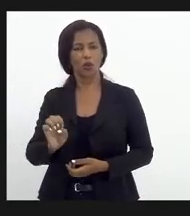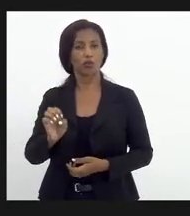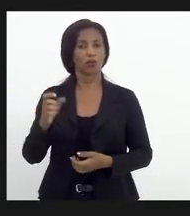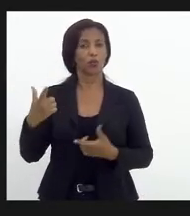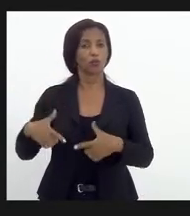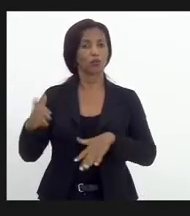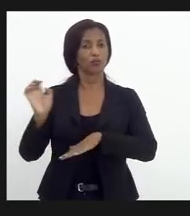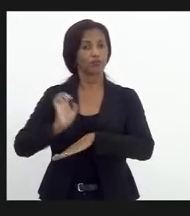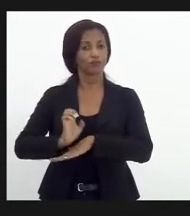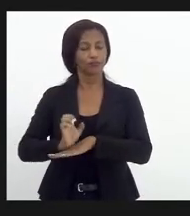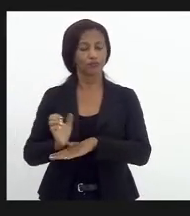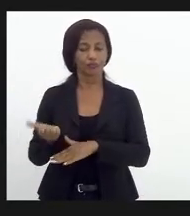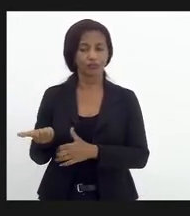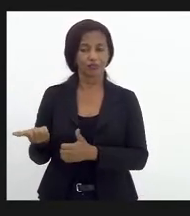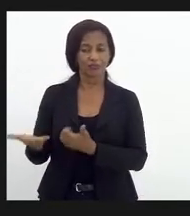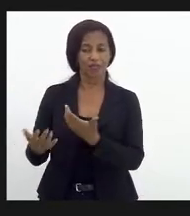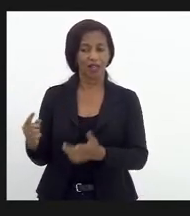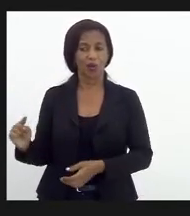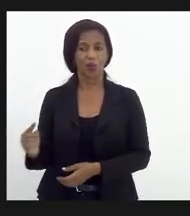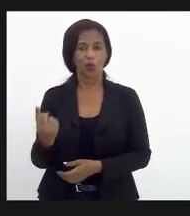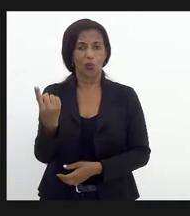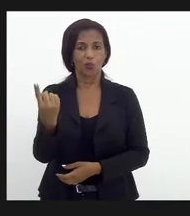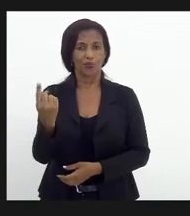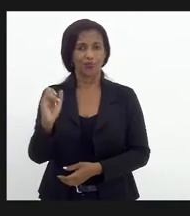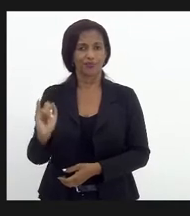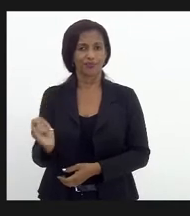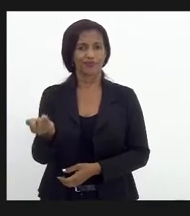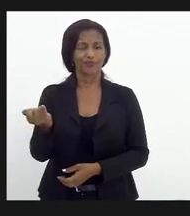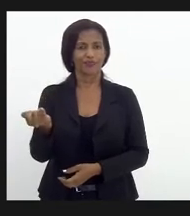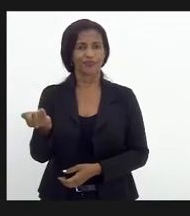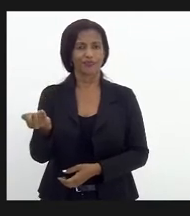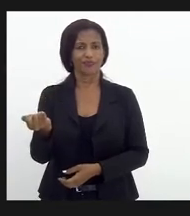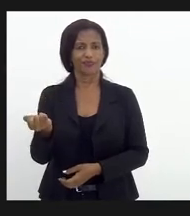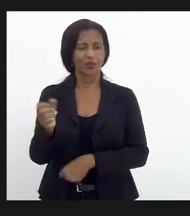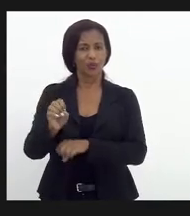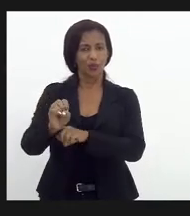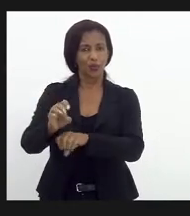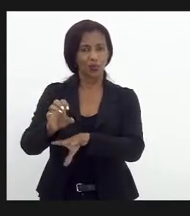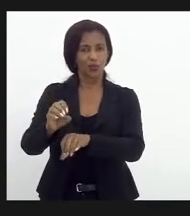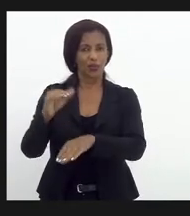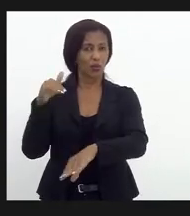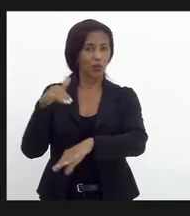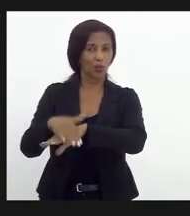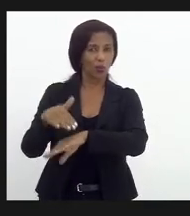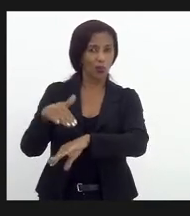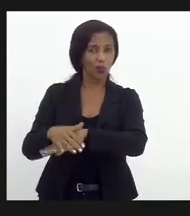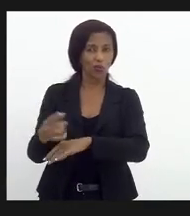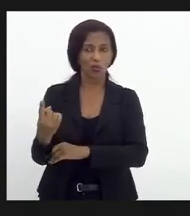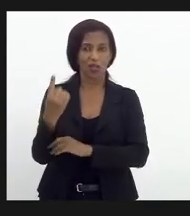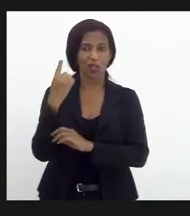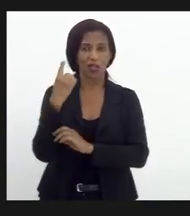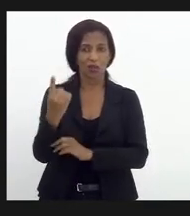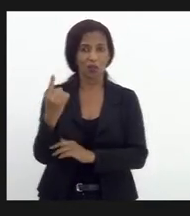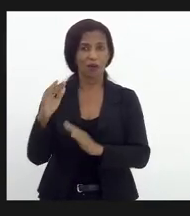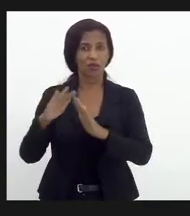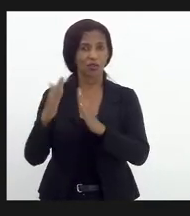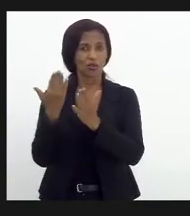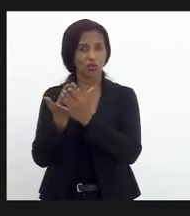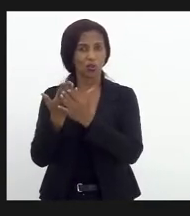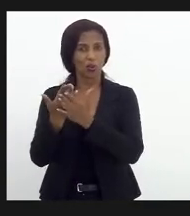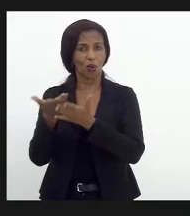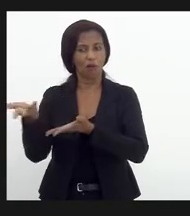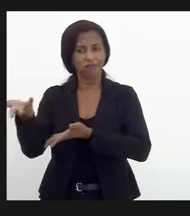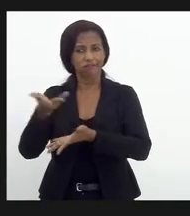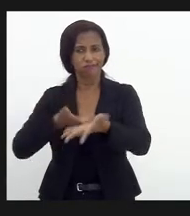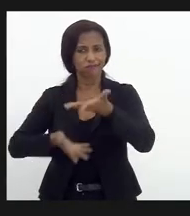Estado oferece a única oportunidade, o ensino noturno em uma escola compartilhada.